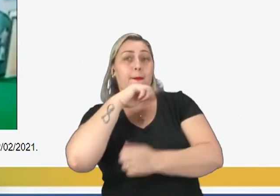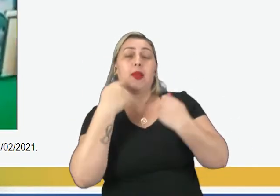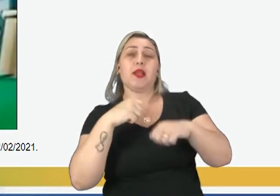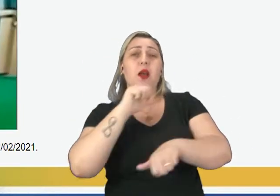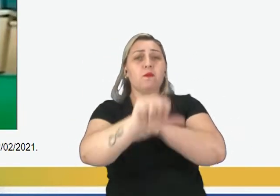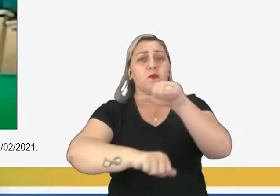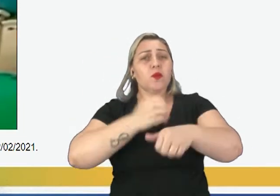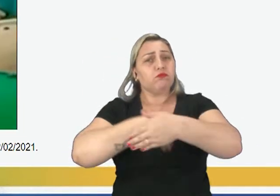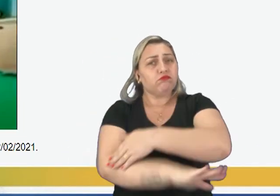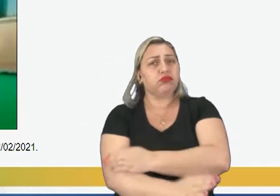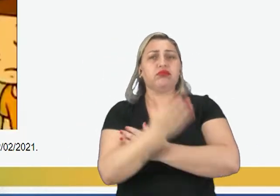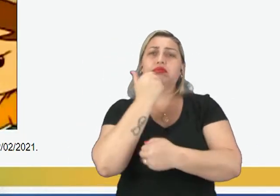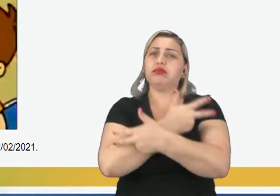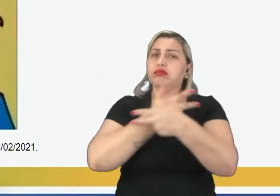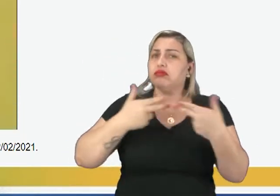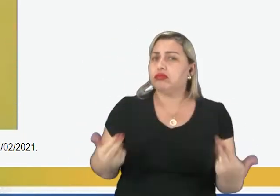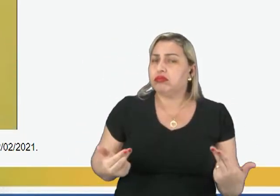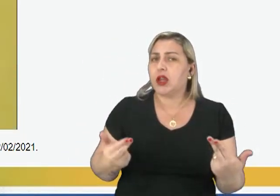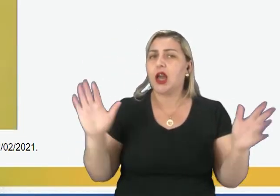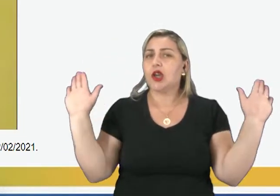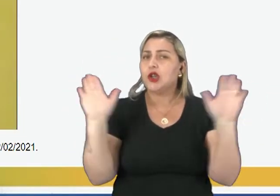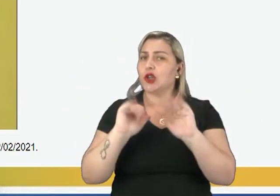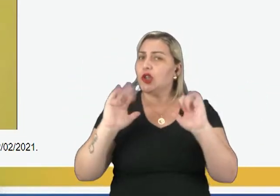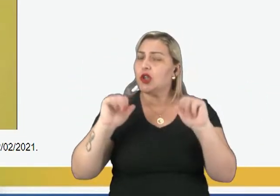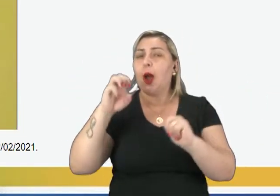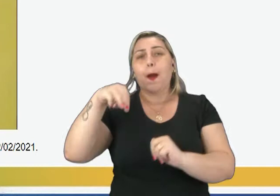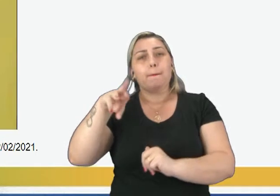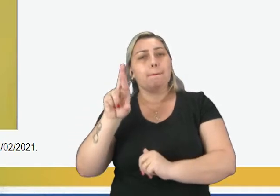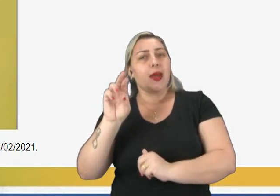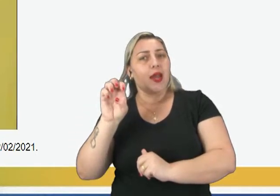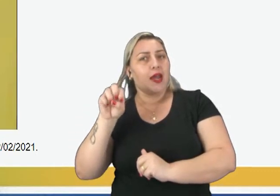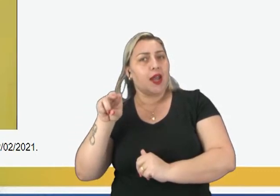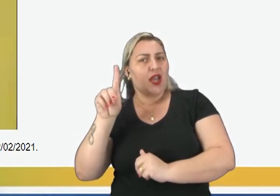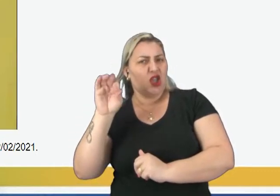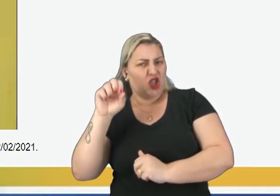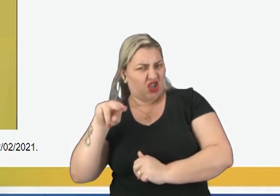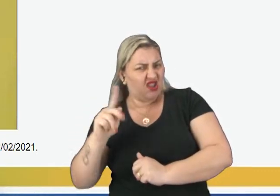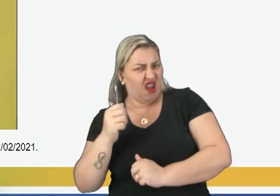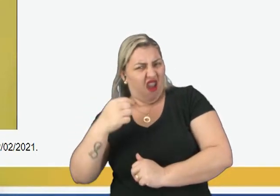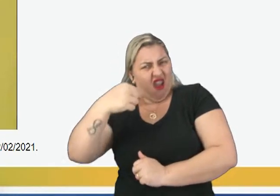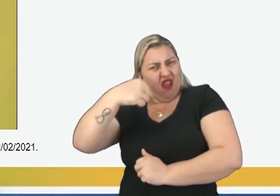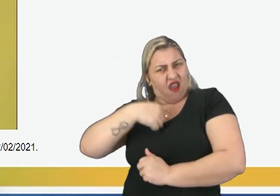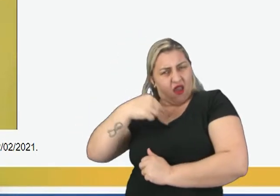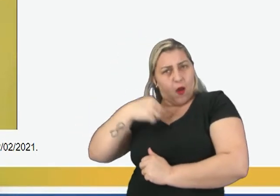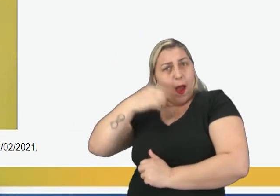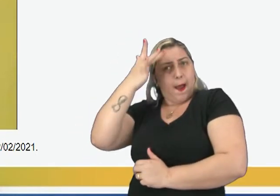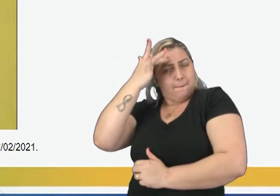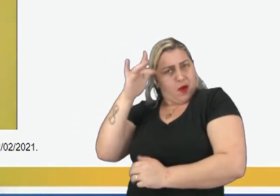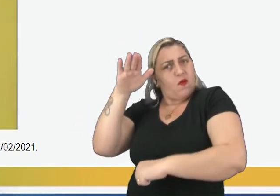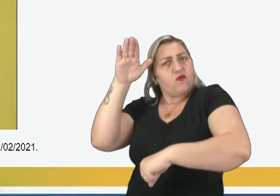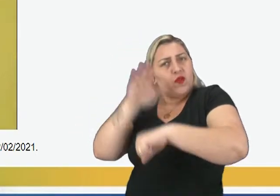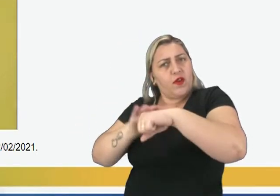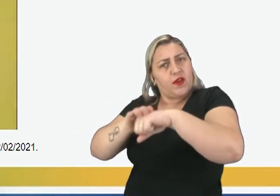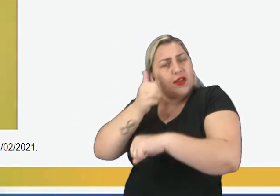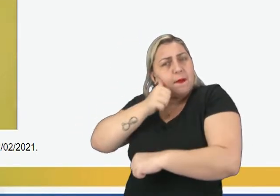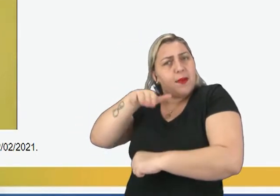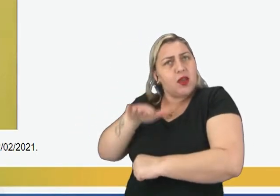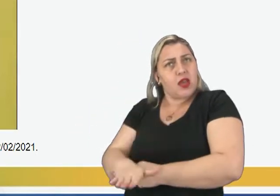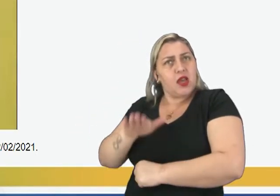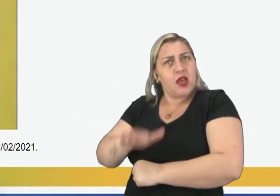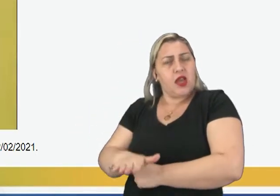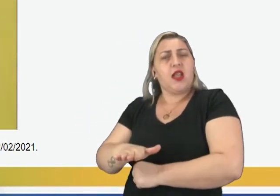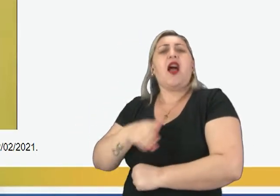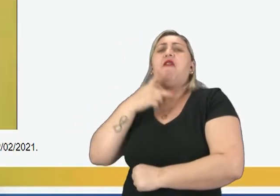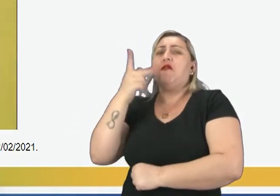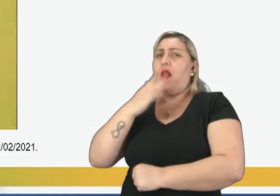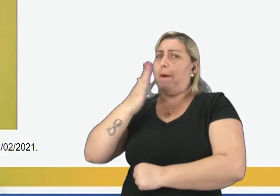precisamos mudar nossos hábitos alimentares. Tchau, senhor Merendinha. Merendinha? Amanhã vou ter uma conversa com essa menina.